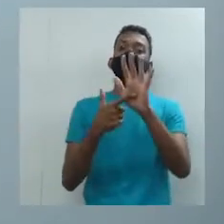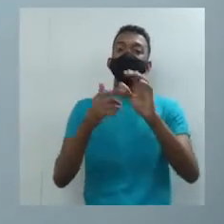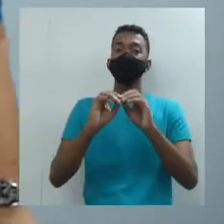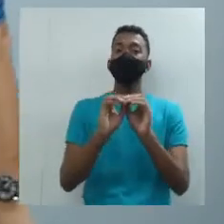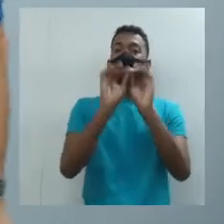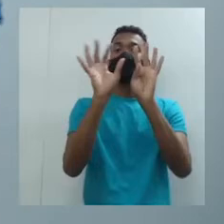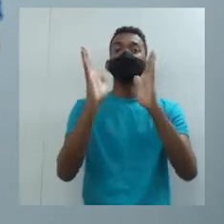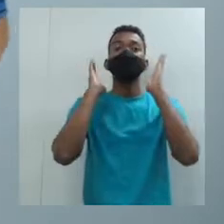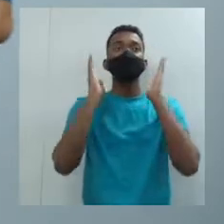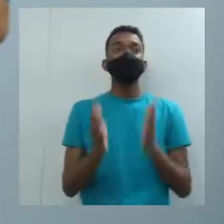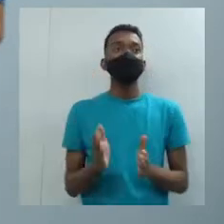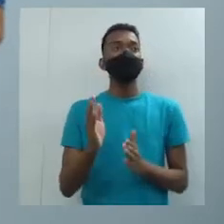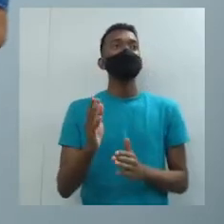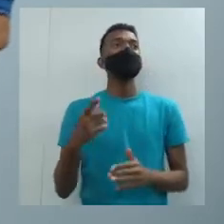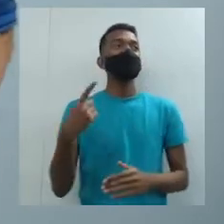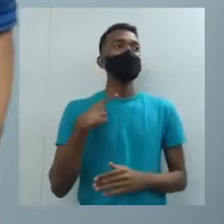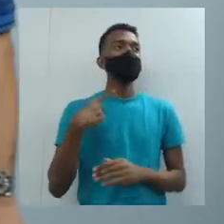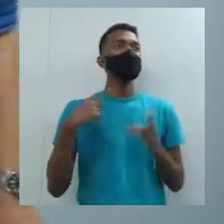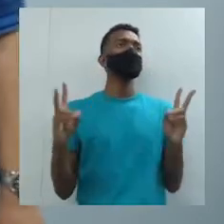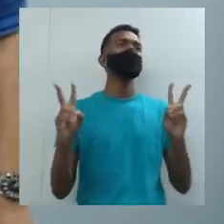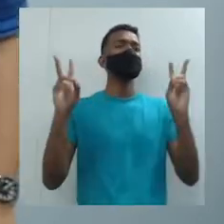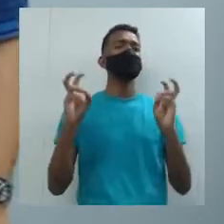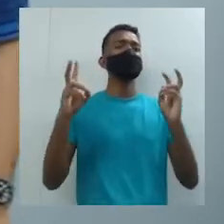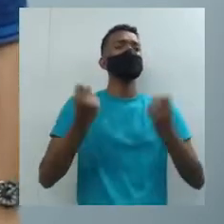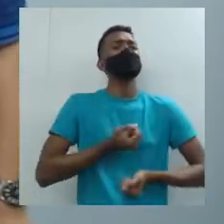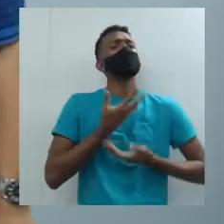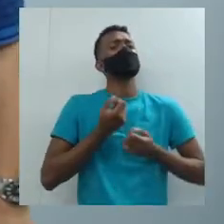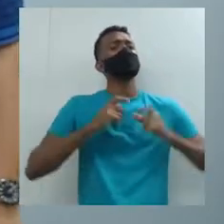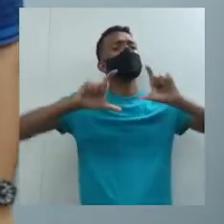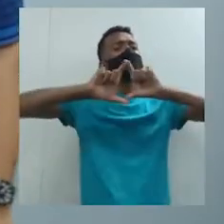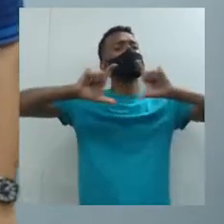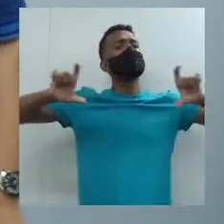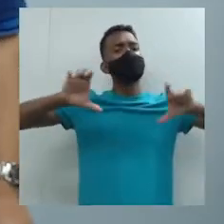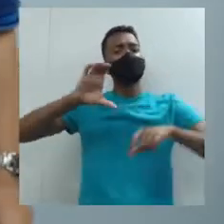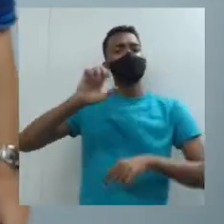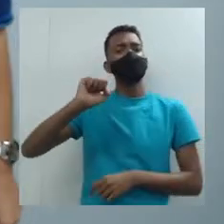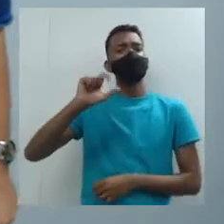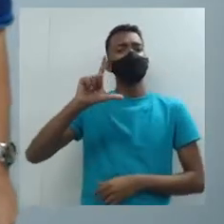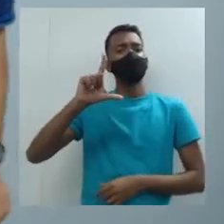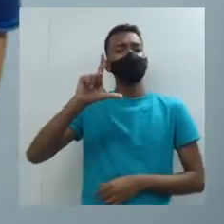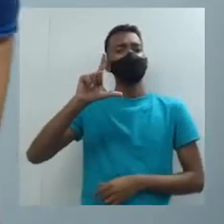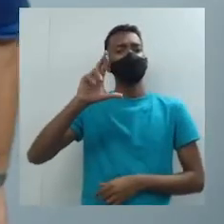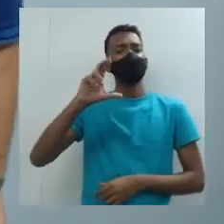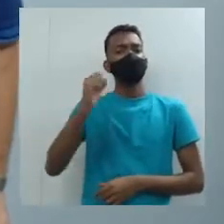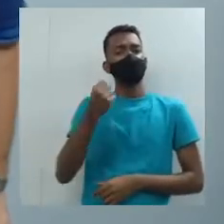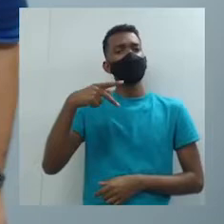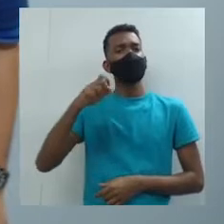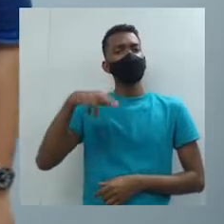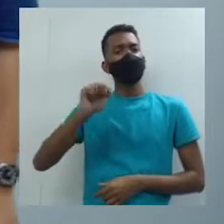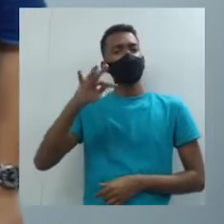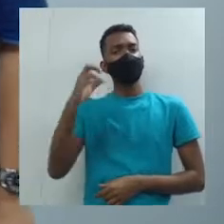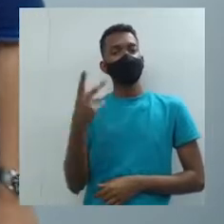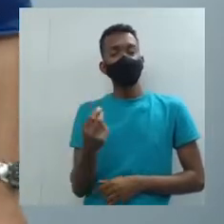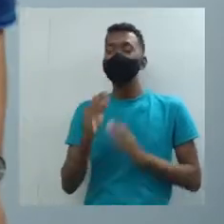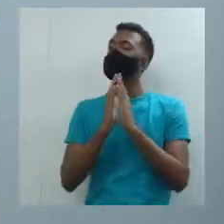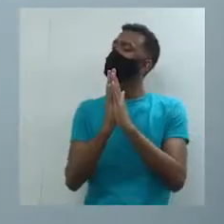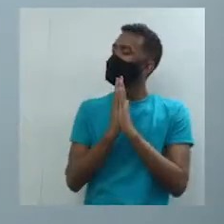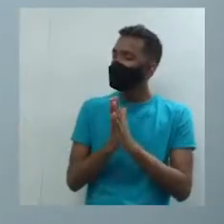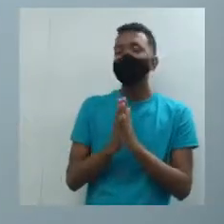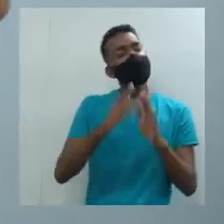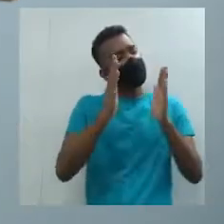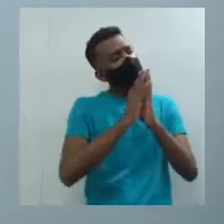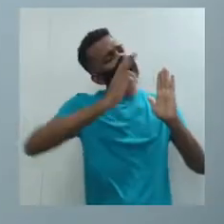para vocês o quê? Um trecho de um poema de Carlos Pena Filho. O senhor gostaria de ler, professor Robson, essa quadra aí, por